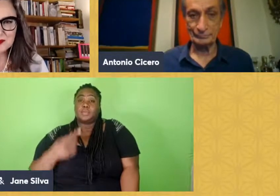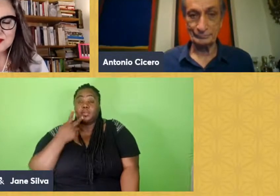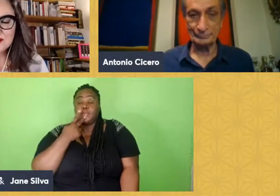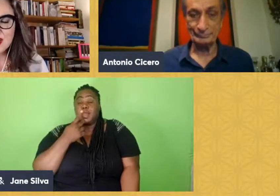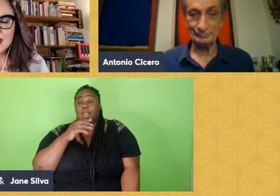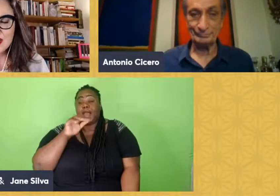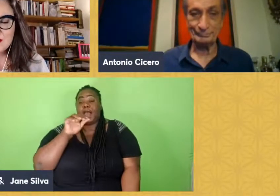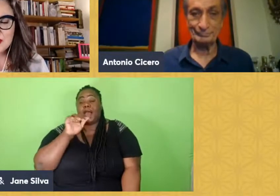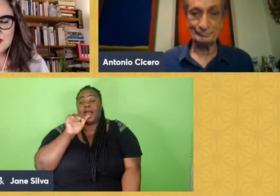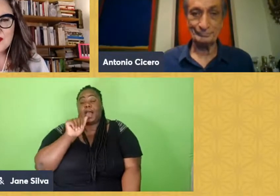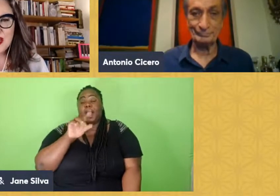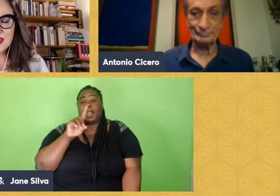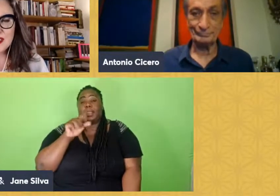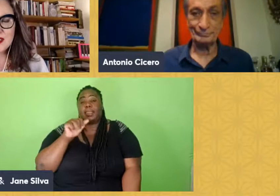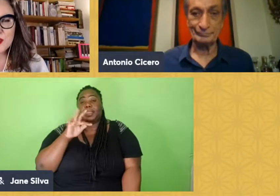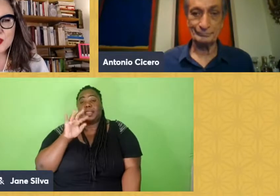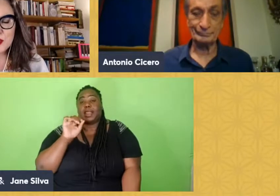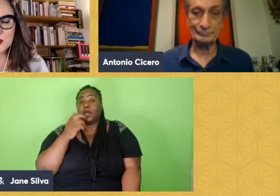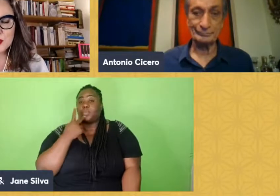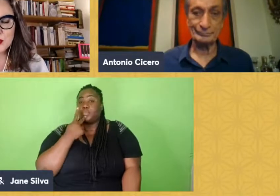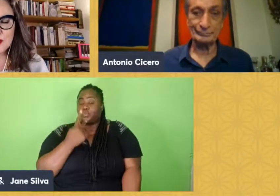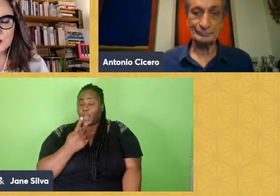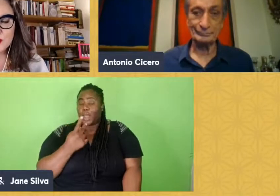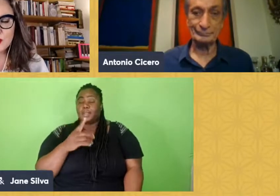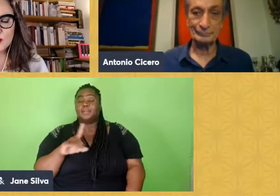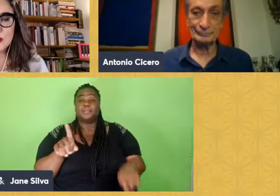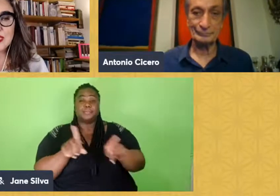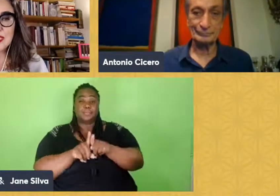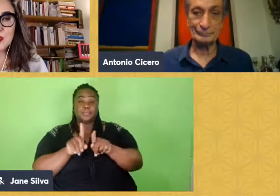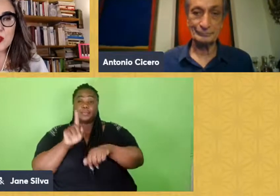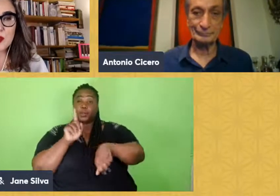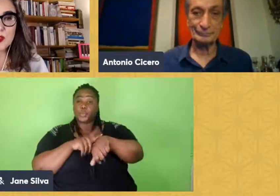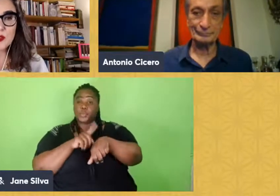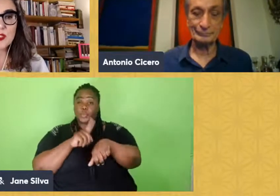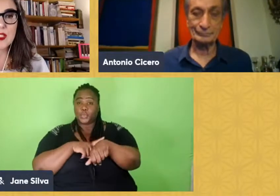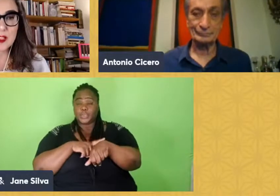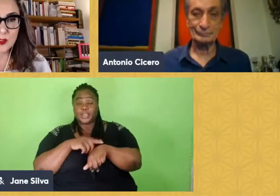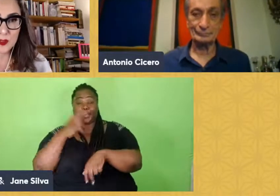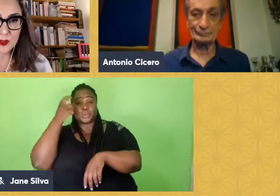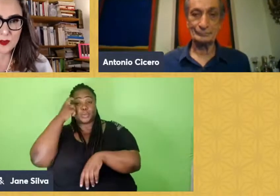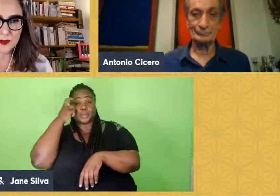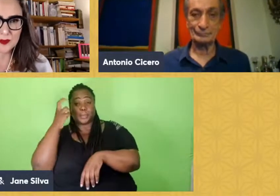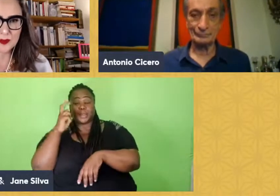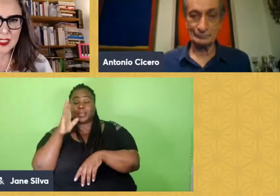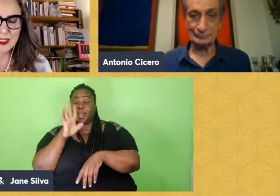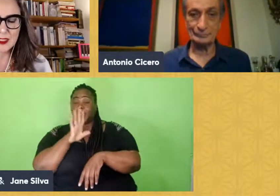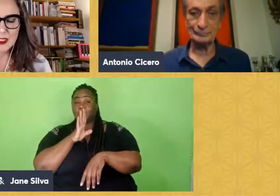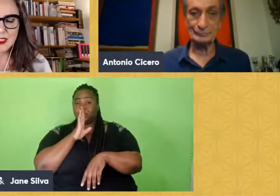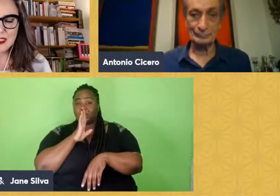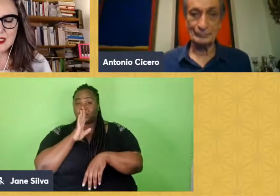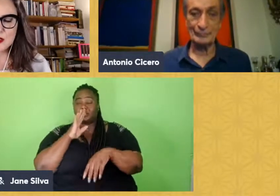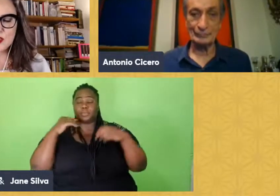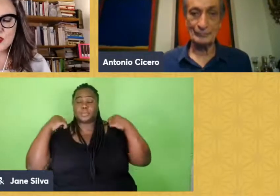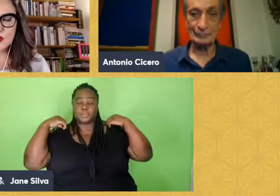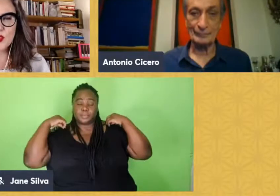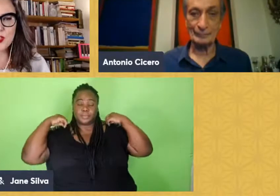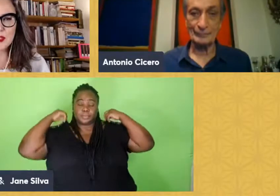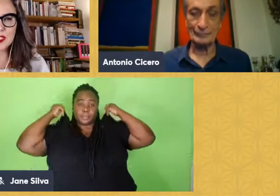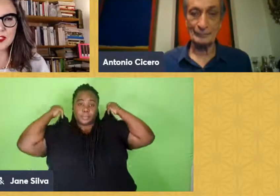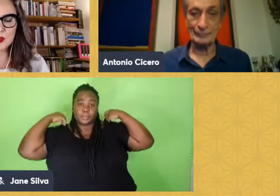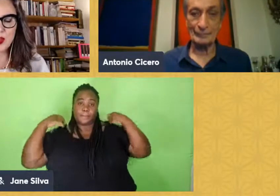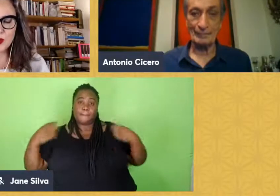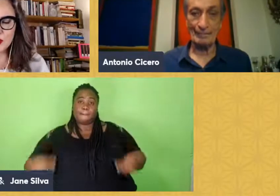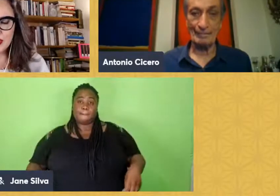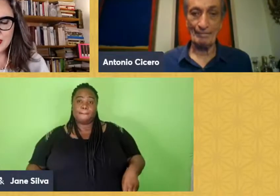Novaes, você fala sobre o tempo do intelectual e o seu silêncio, né? No sentido de